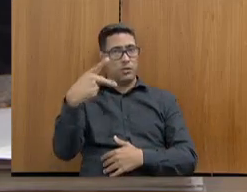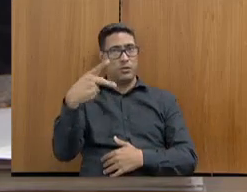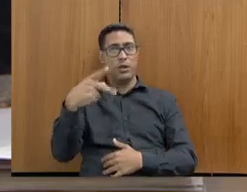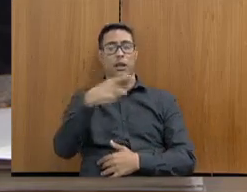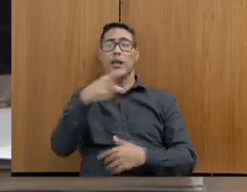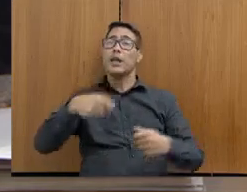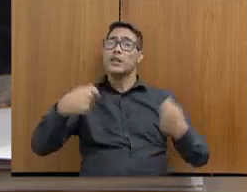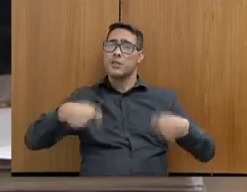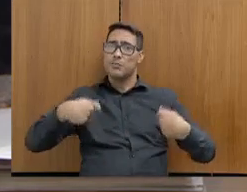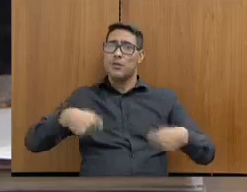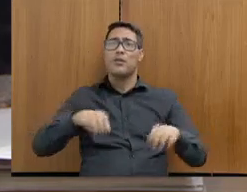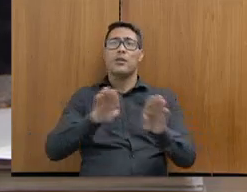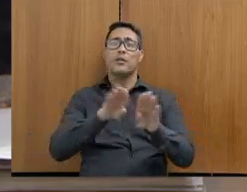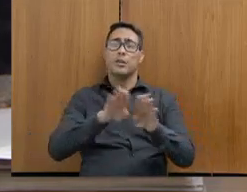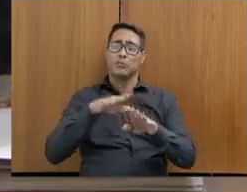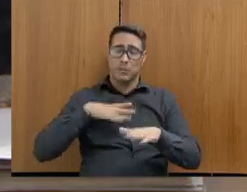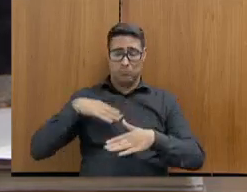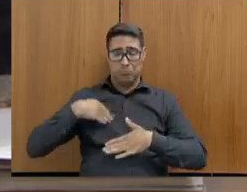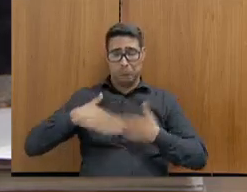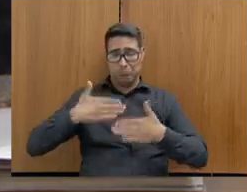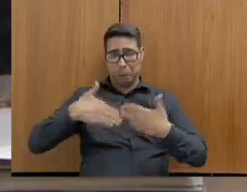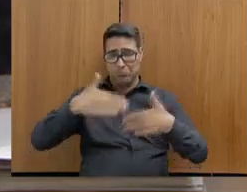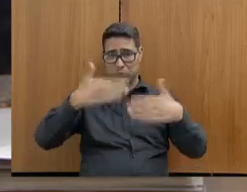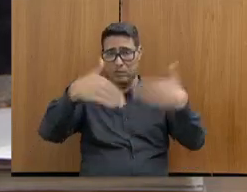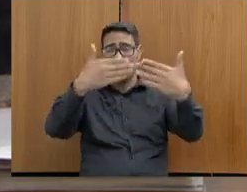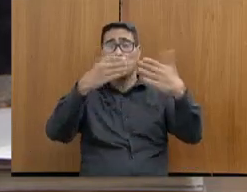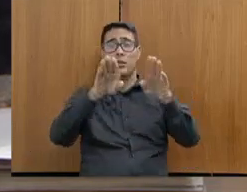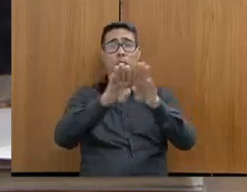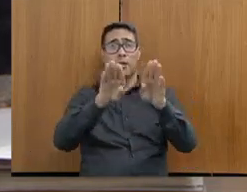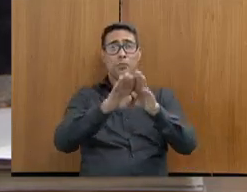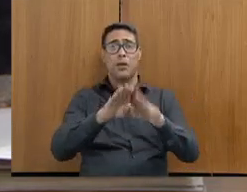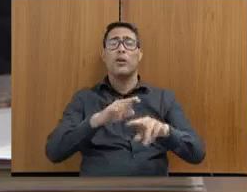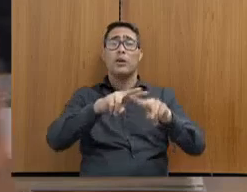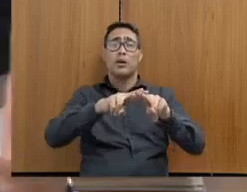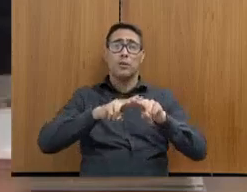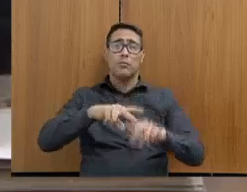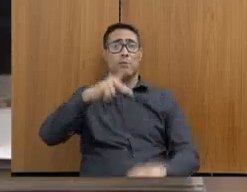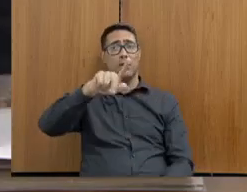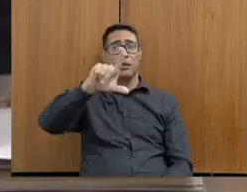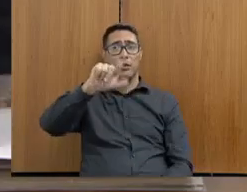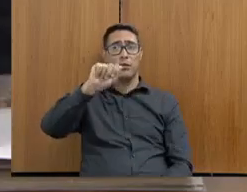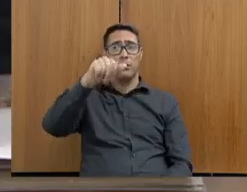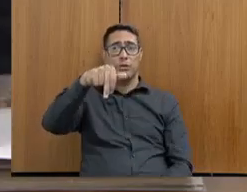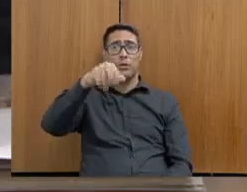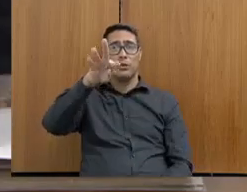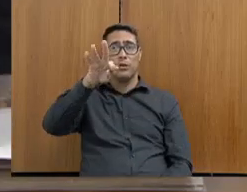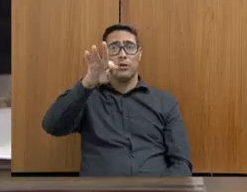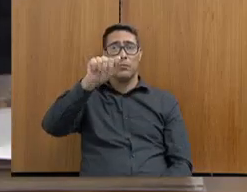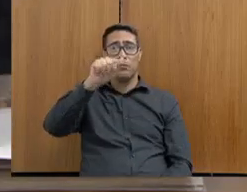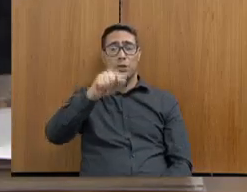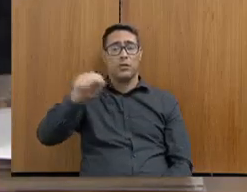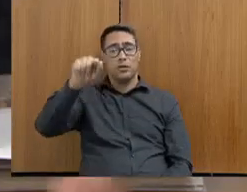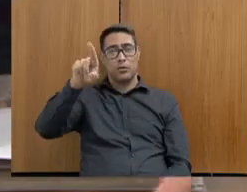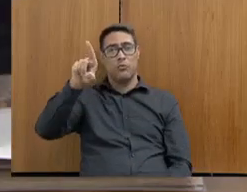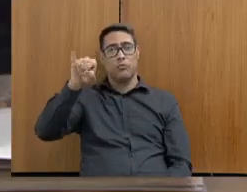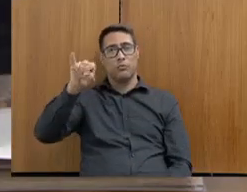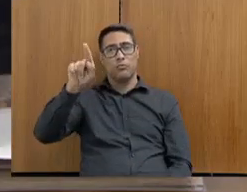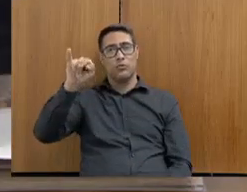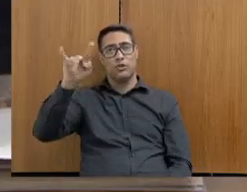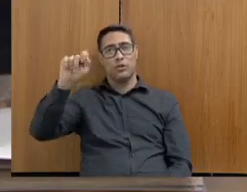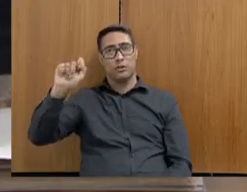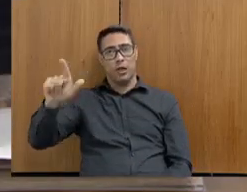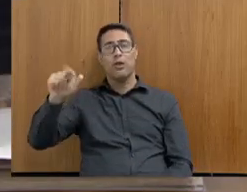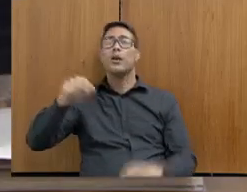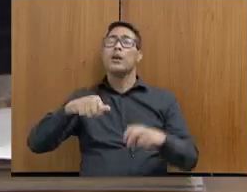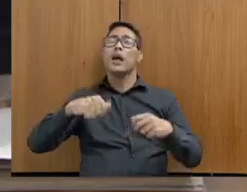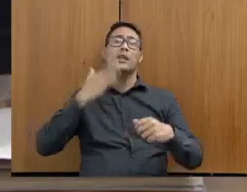poder avançar muito a questão também plantão digital viabilizamos para região é fundamental Lógico que tem que melhorar